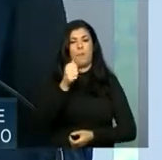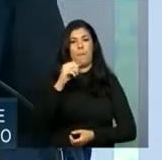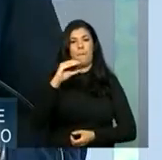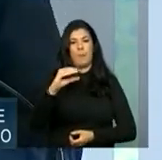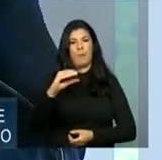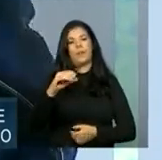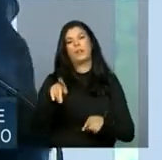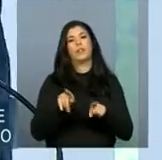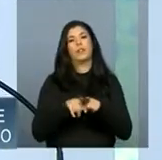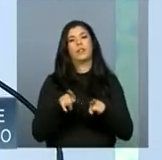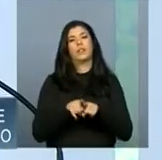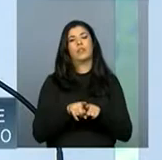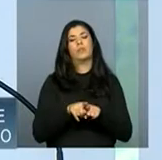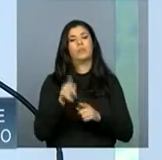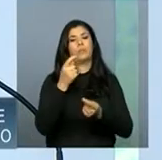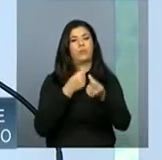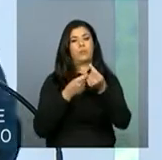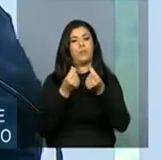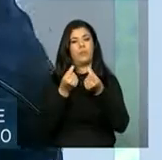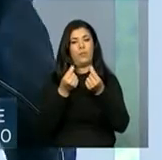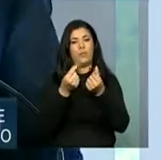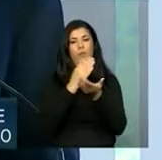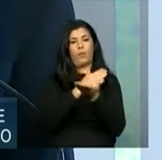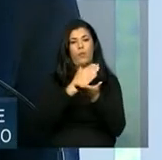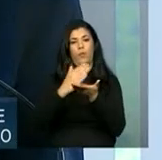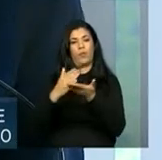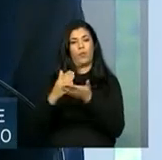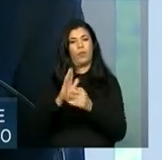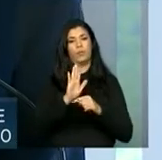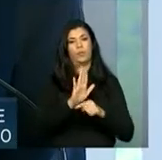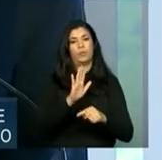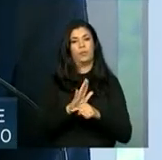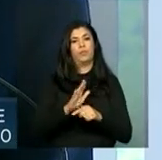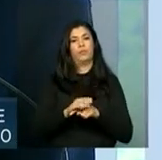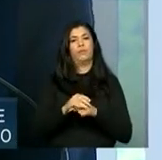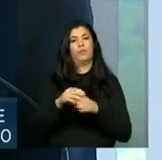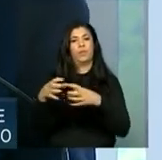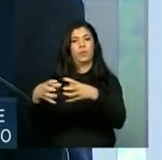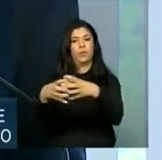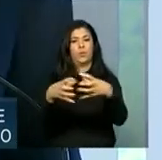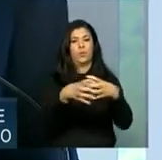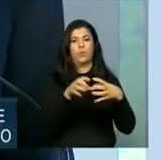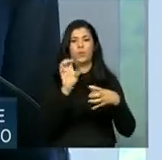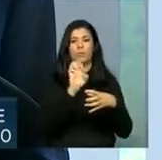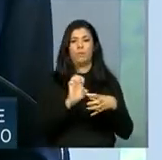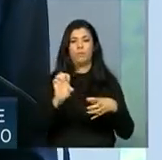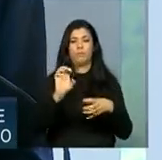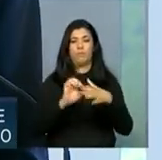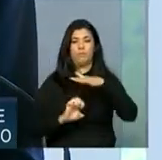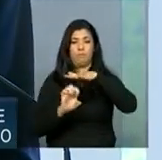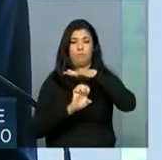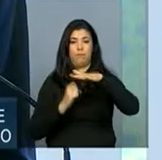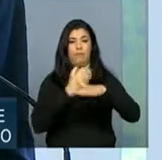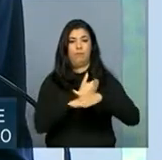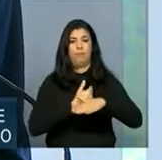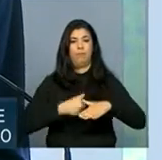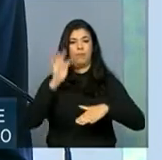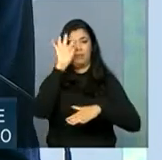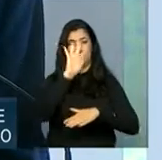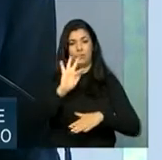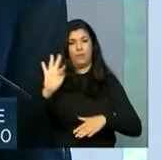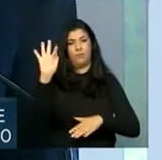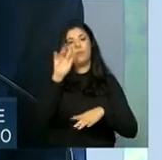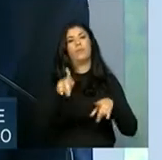monotrilho ou financiamento de órgãos de financiamento Federal e esse